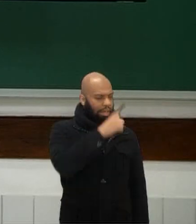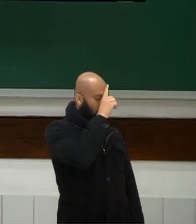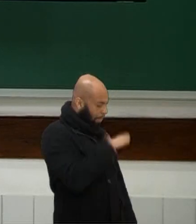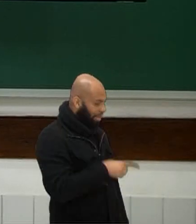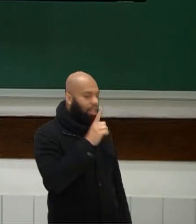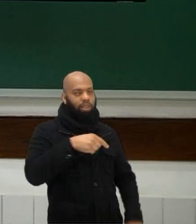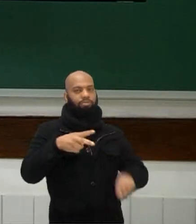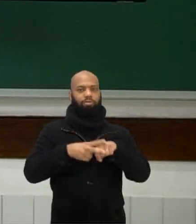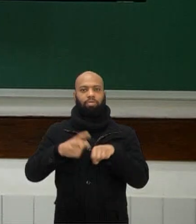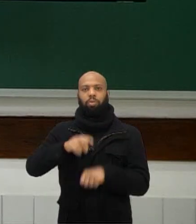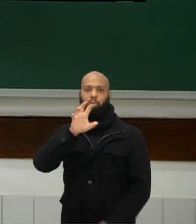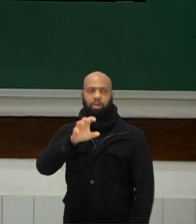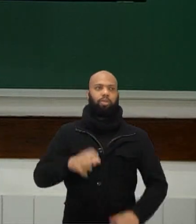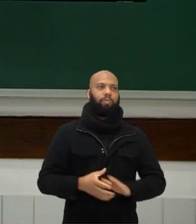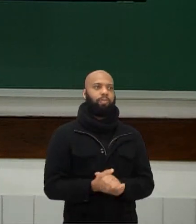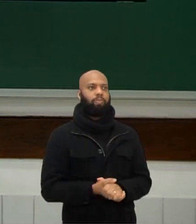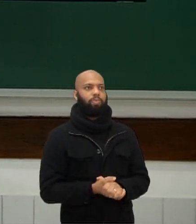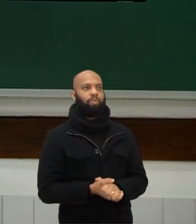alguma coisa, uma ordem.